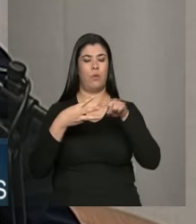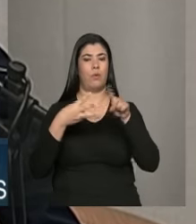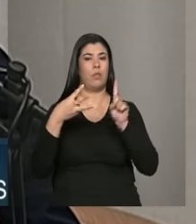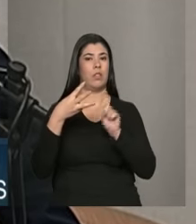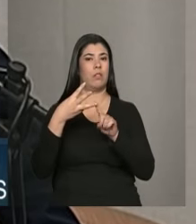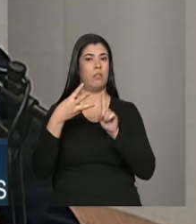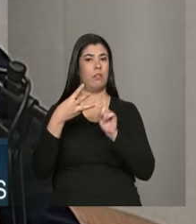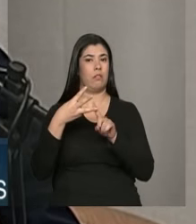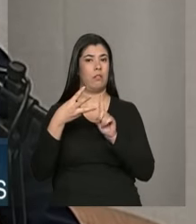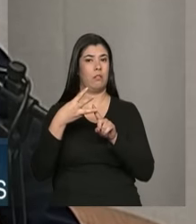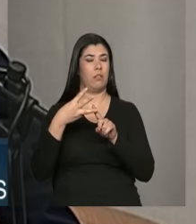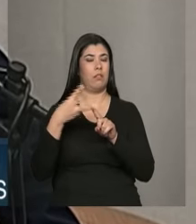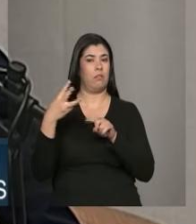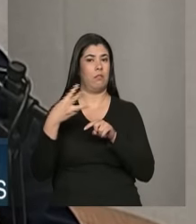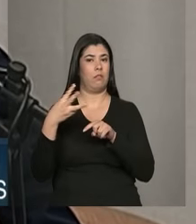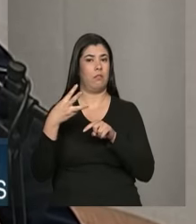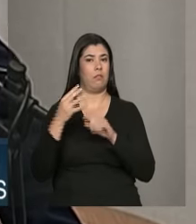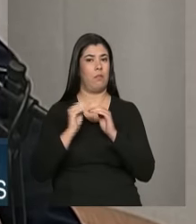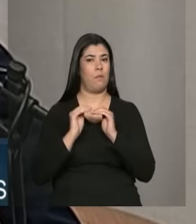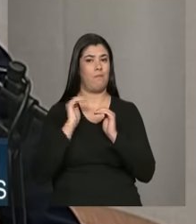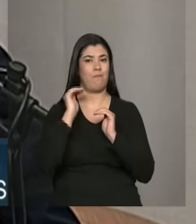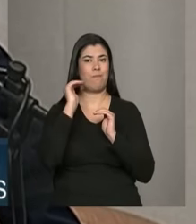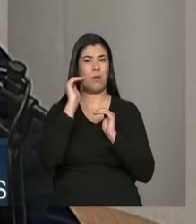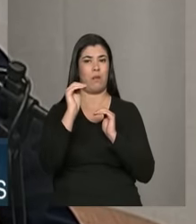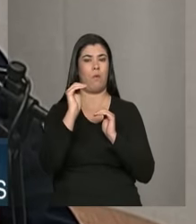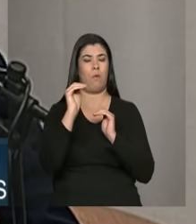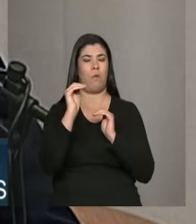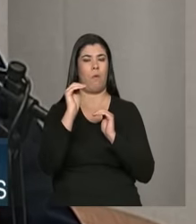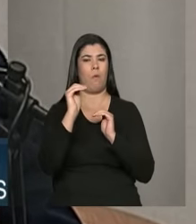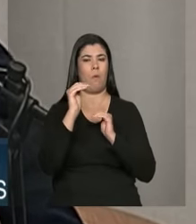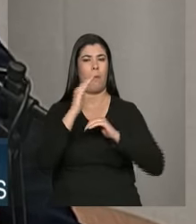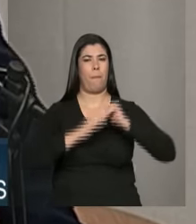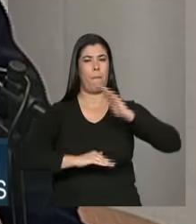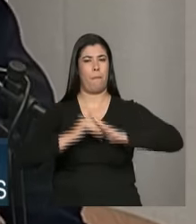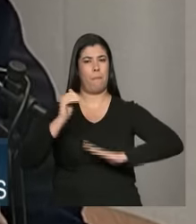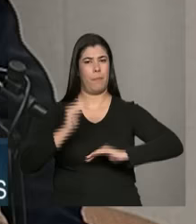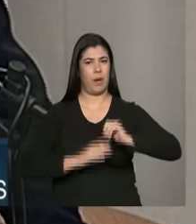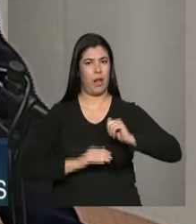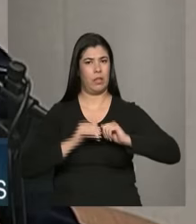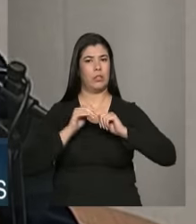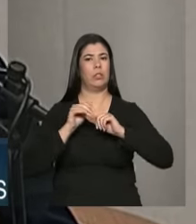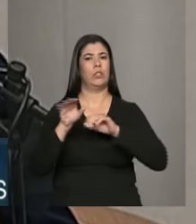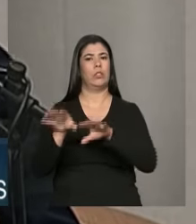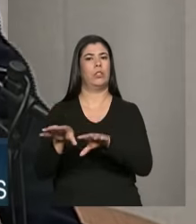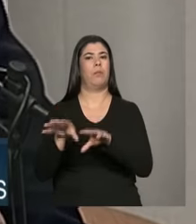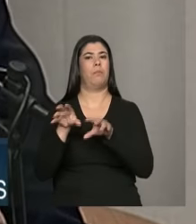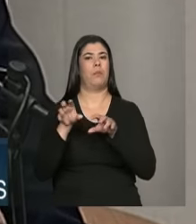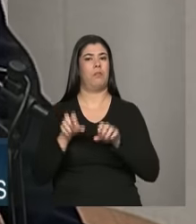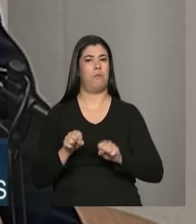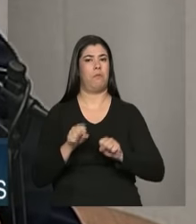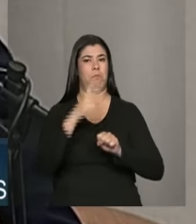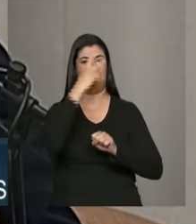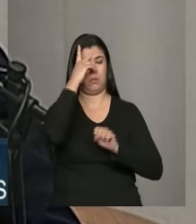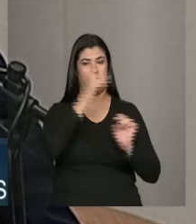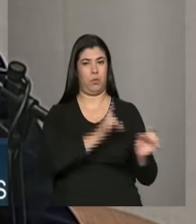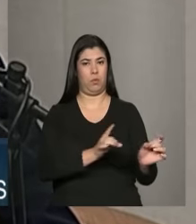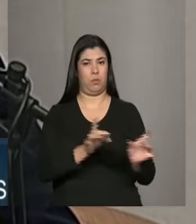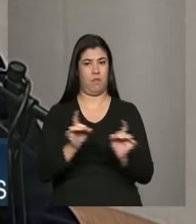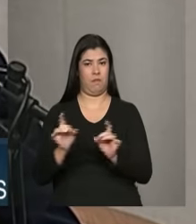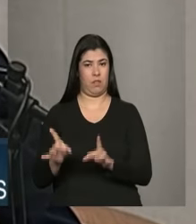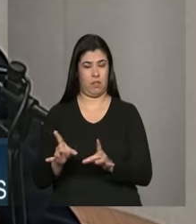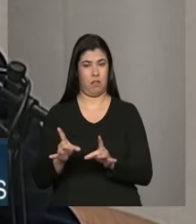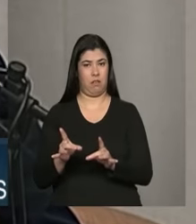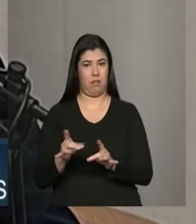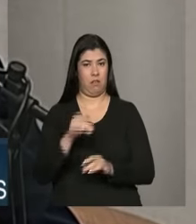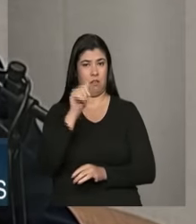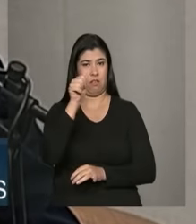crime em volume a nível Global ficando atrás apenas do tráfico de drogas e de armas a